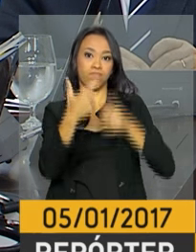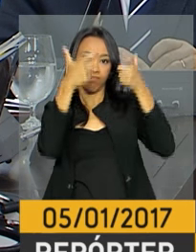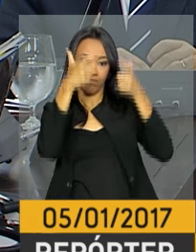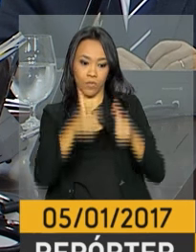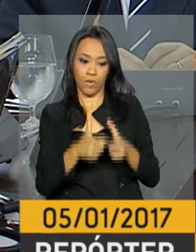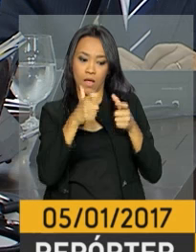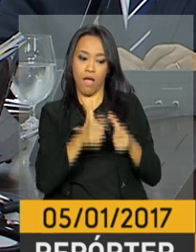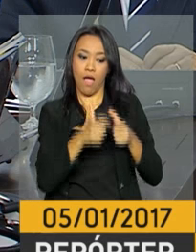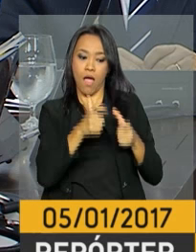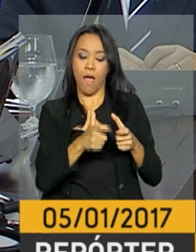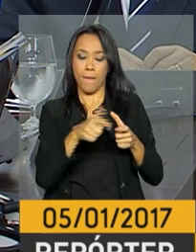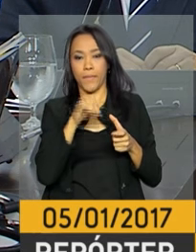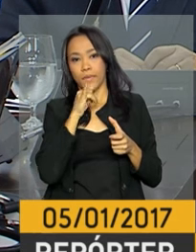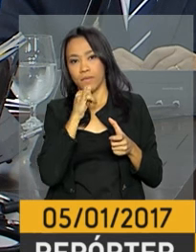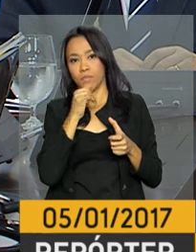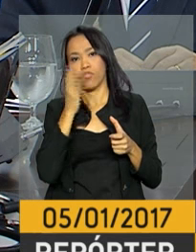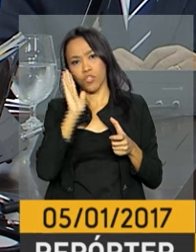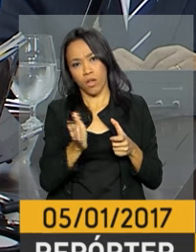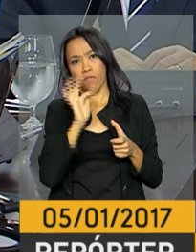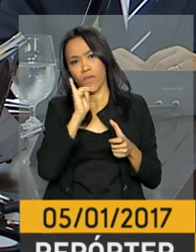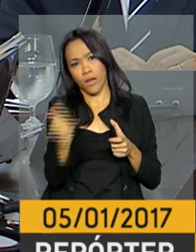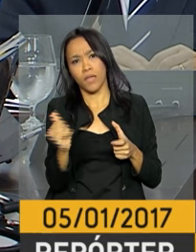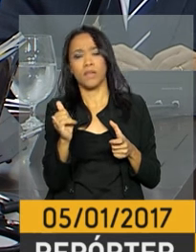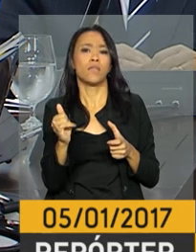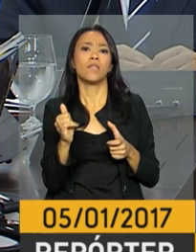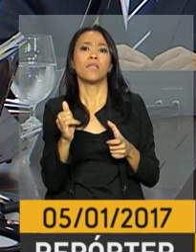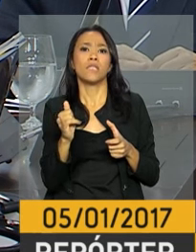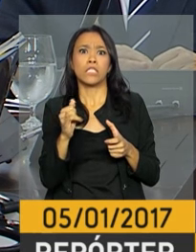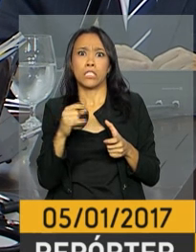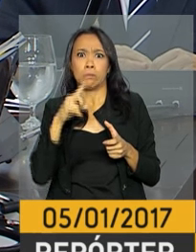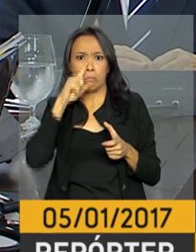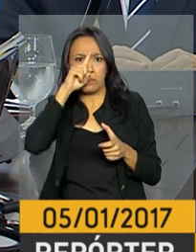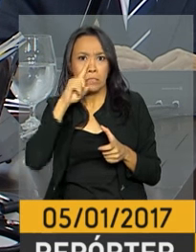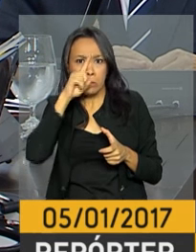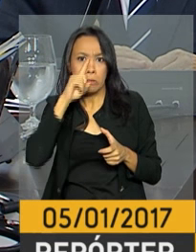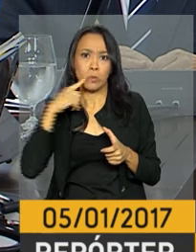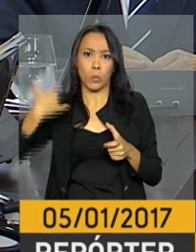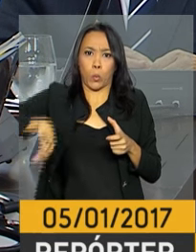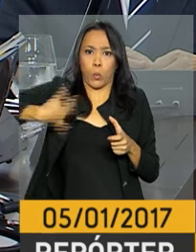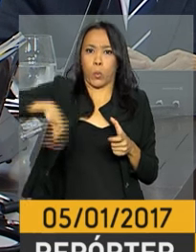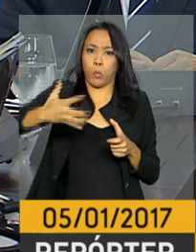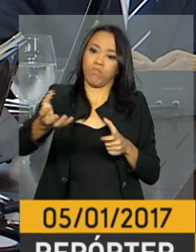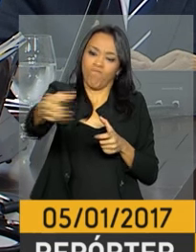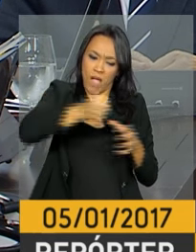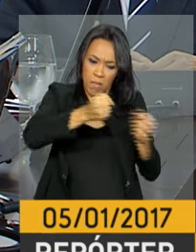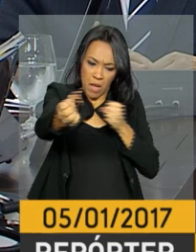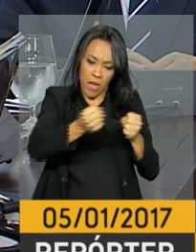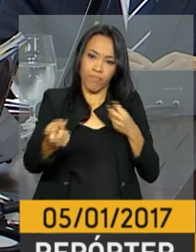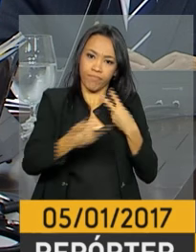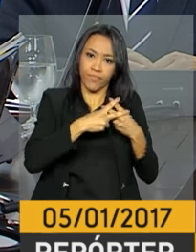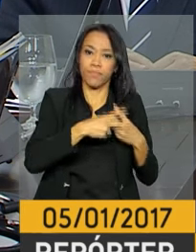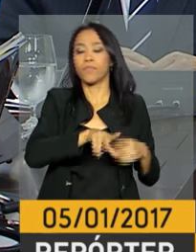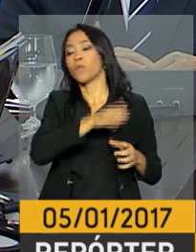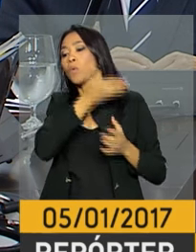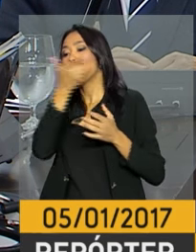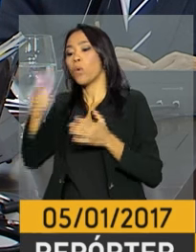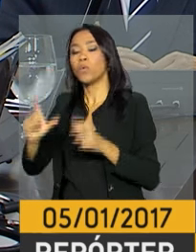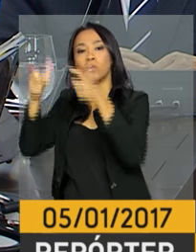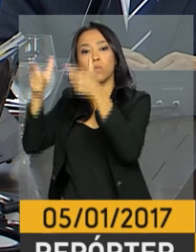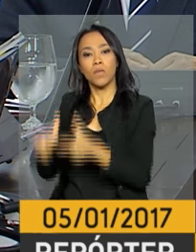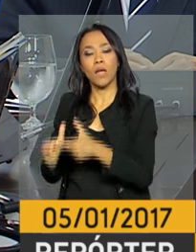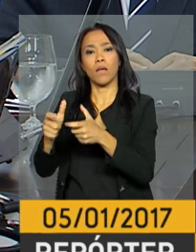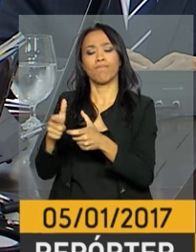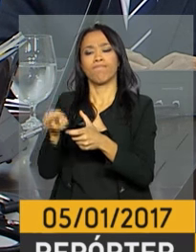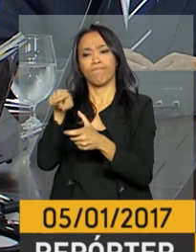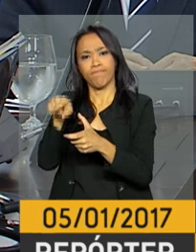que praticam como ressaltei os delitos de maior potencial ofensivo outro para abrigar aqueles que